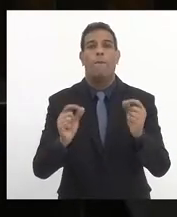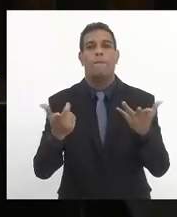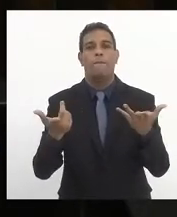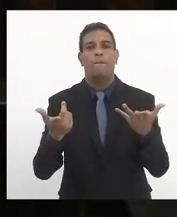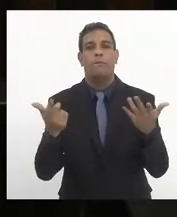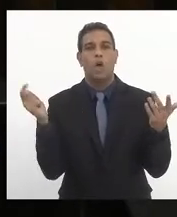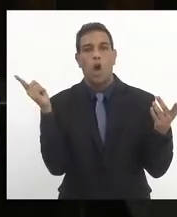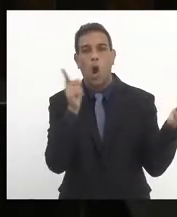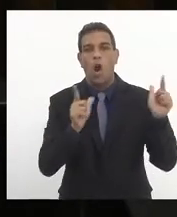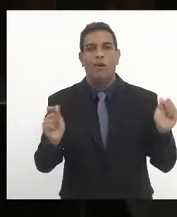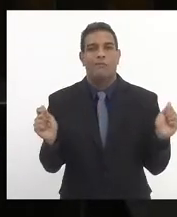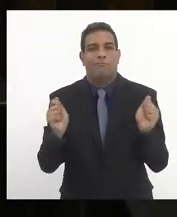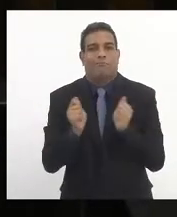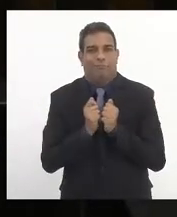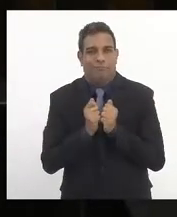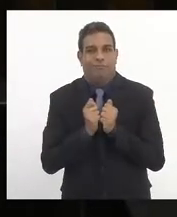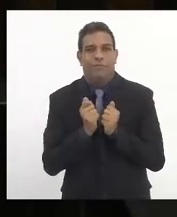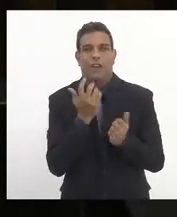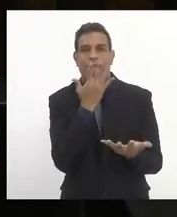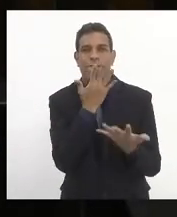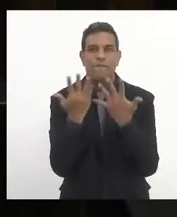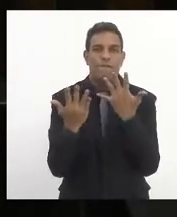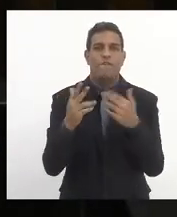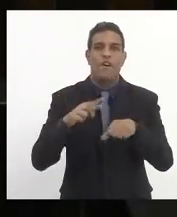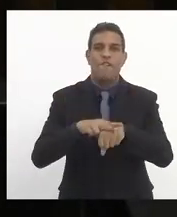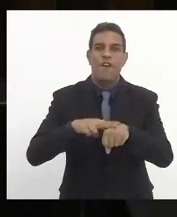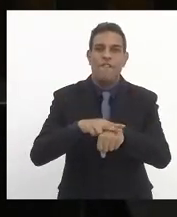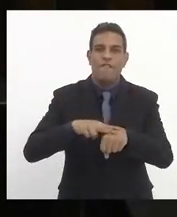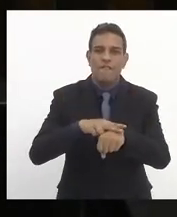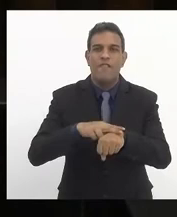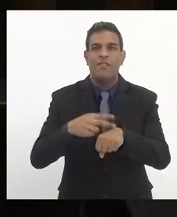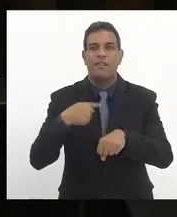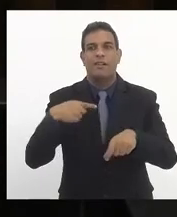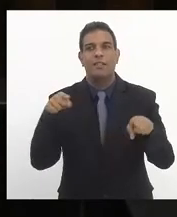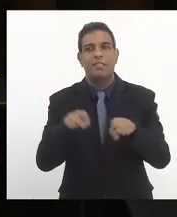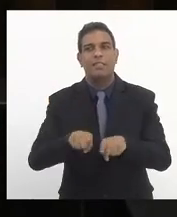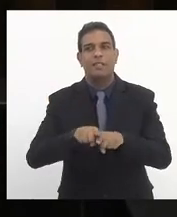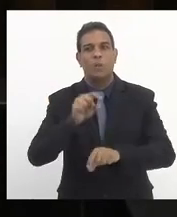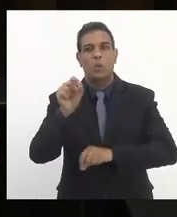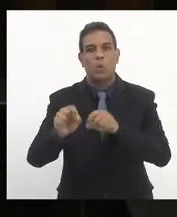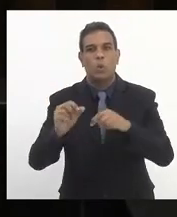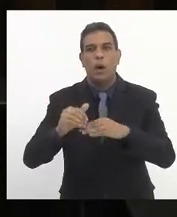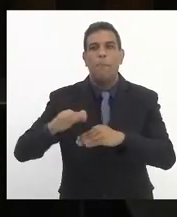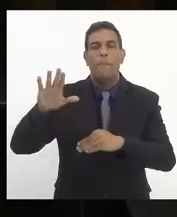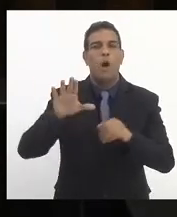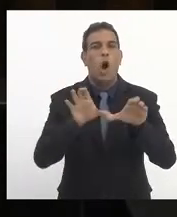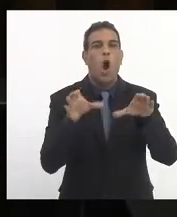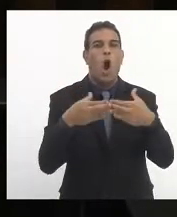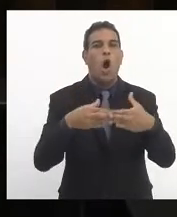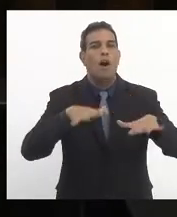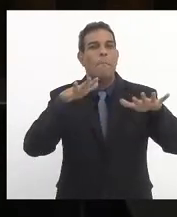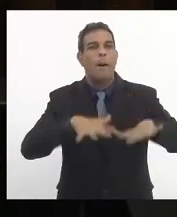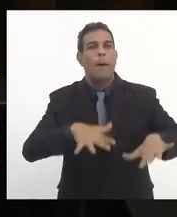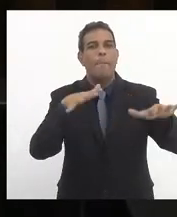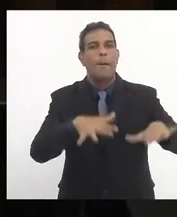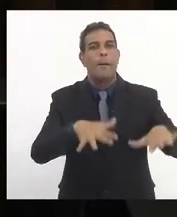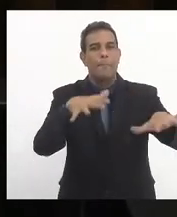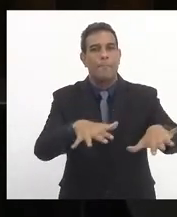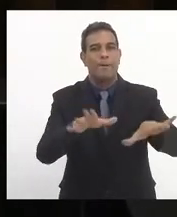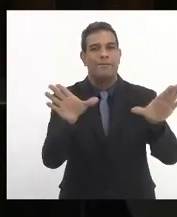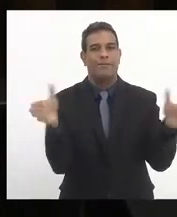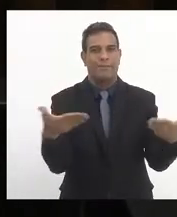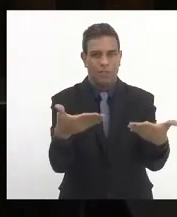uma farda verde-oliva, e eu especial, de fazer parte da maior tropa de elite do Exército, que é a